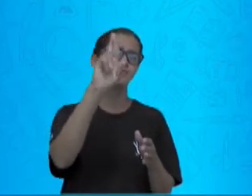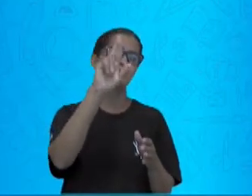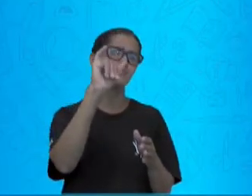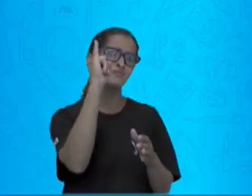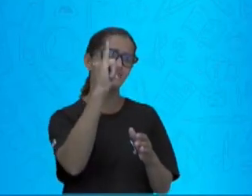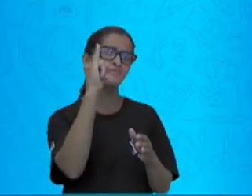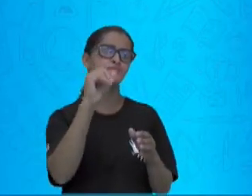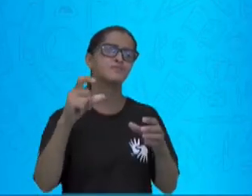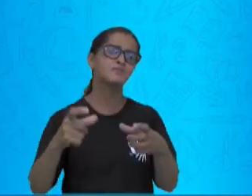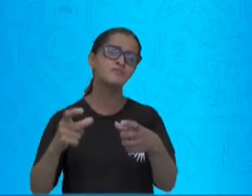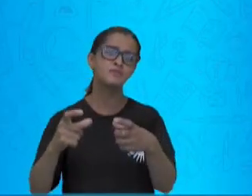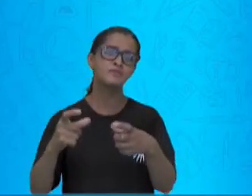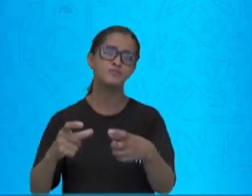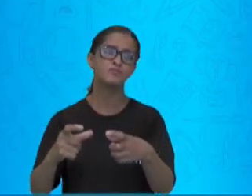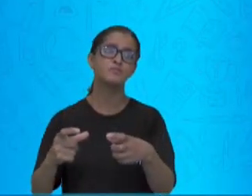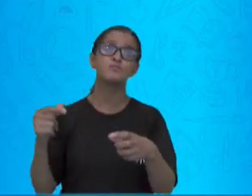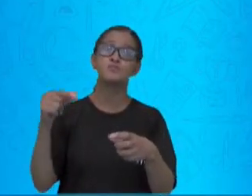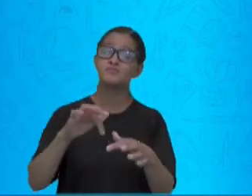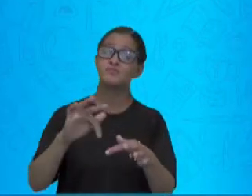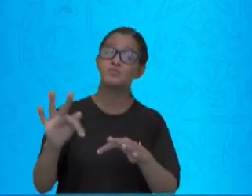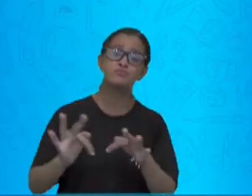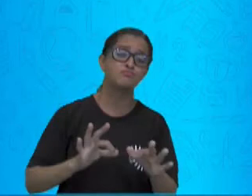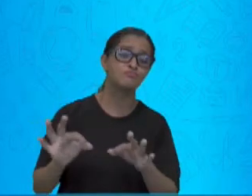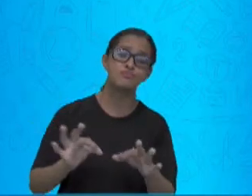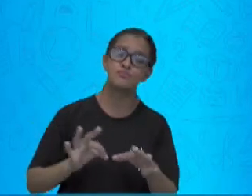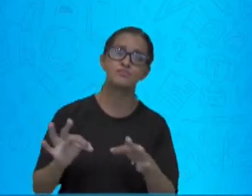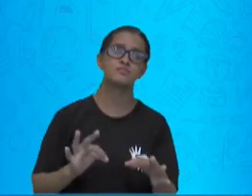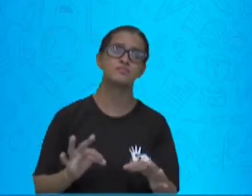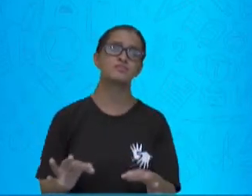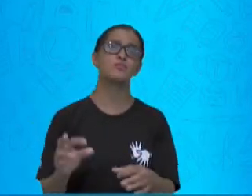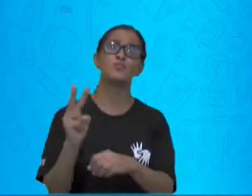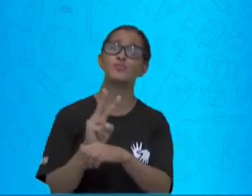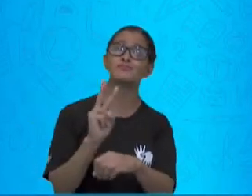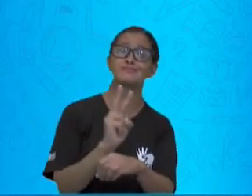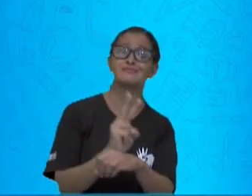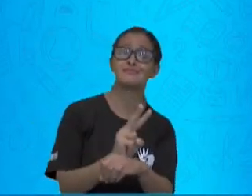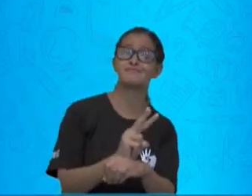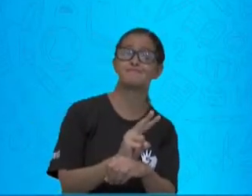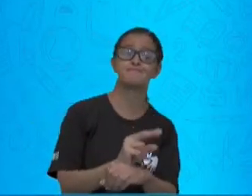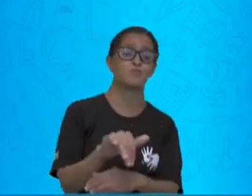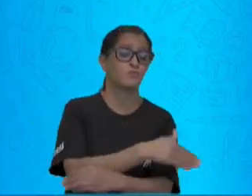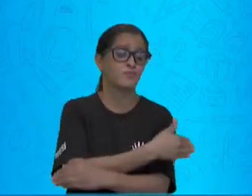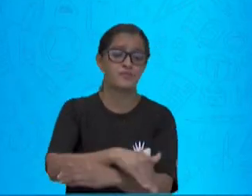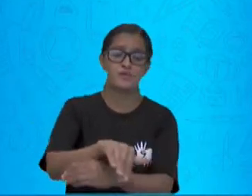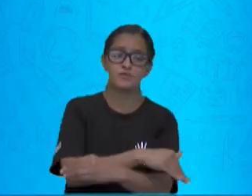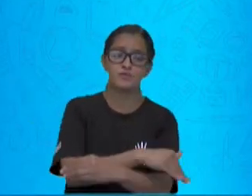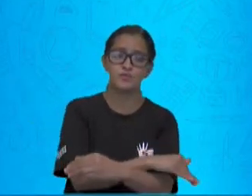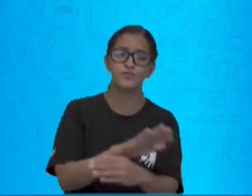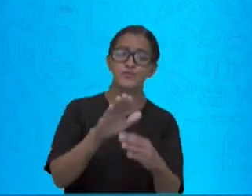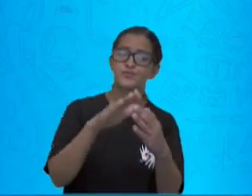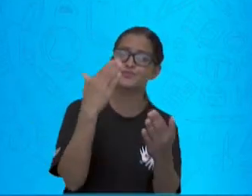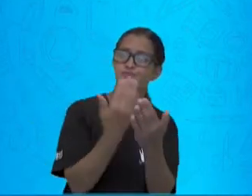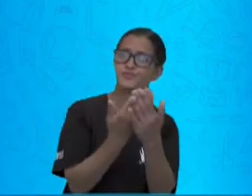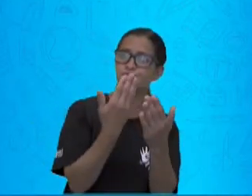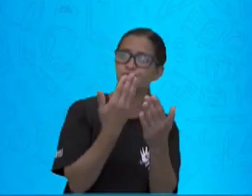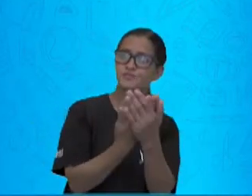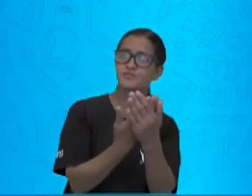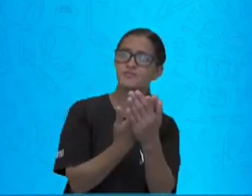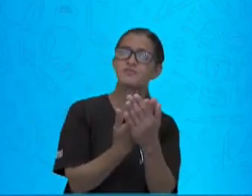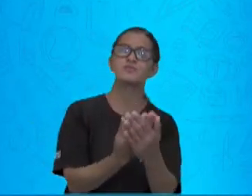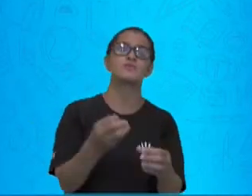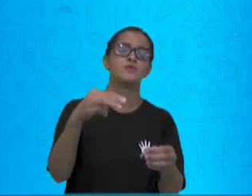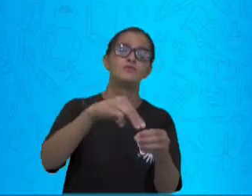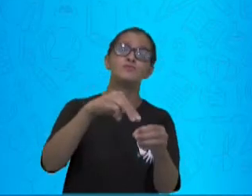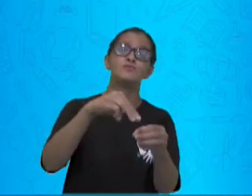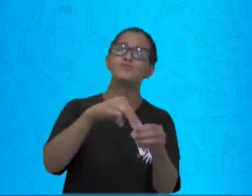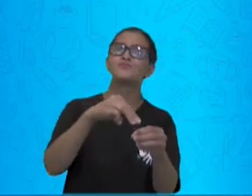têm a autonomia de organizar ali as suas ruas, as suas escolas, para que o município de Governador Valadares não